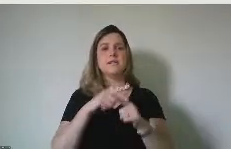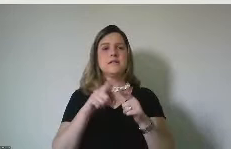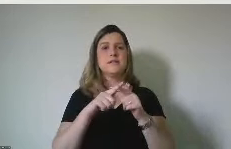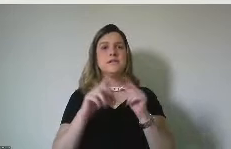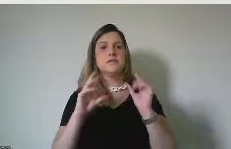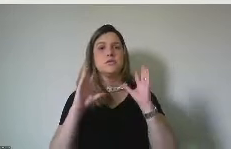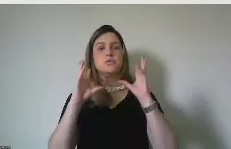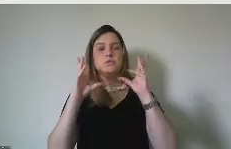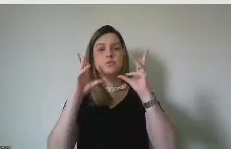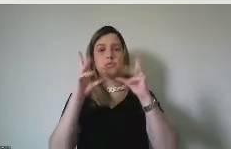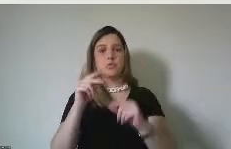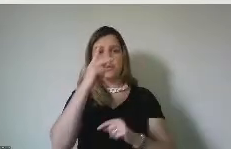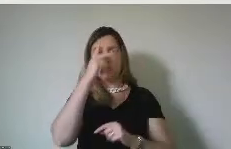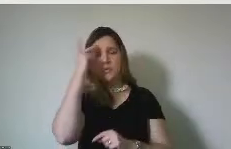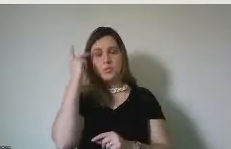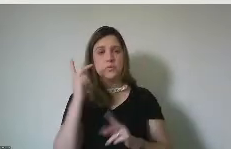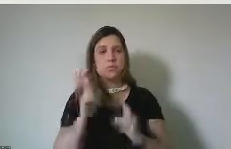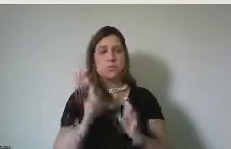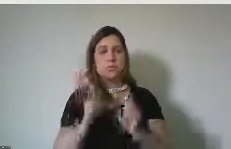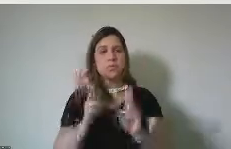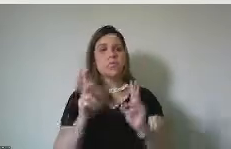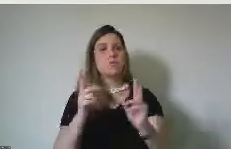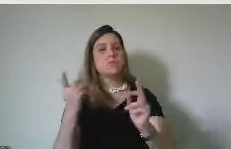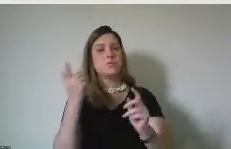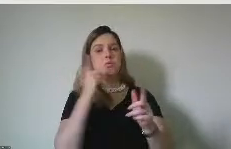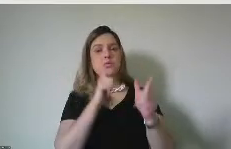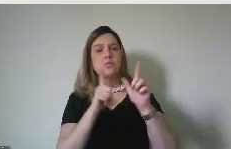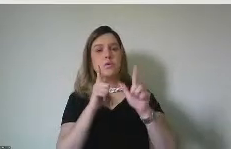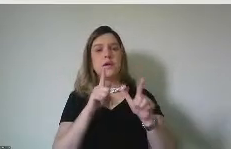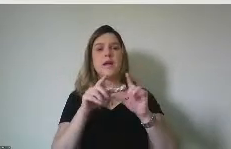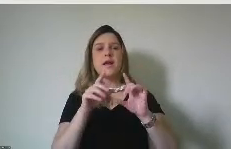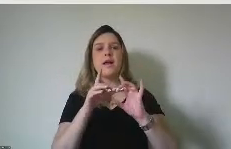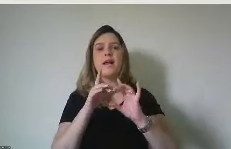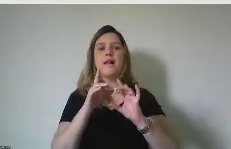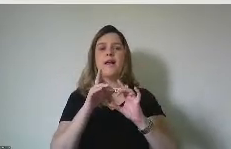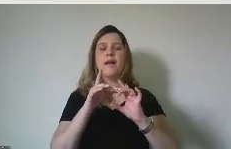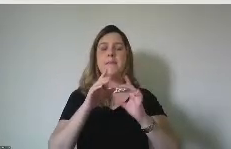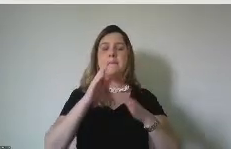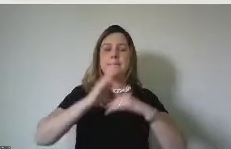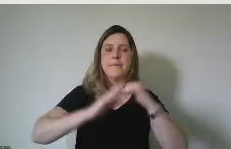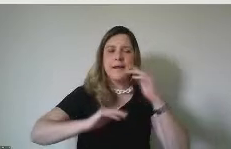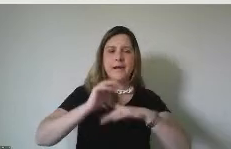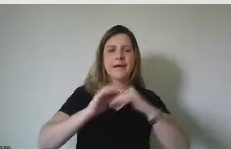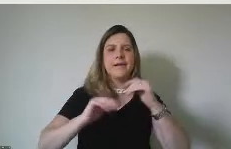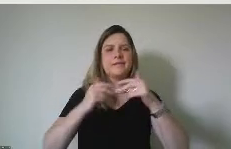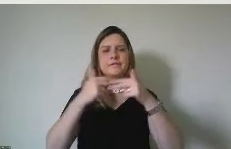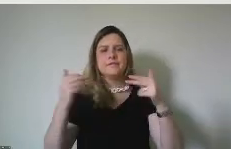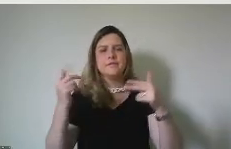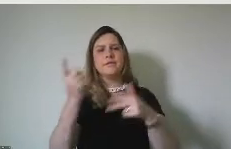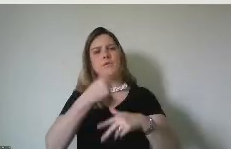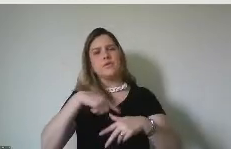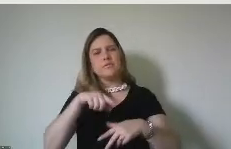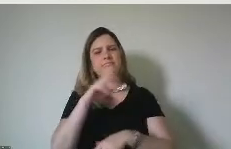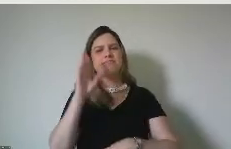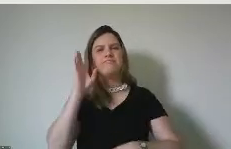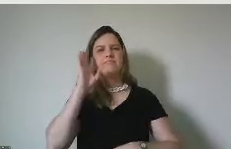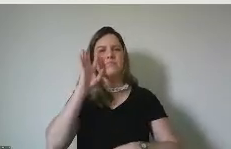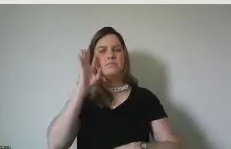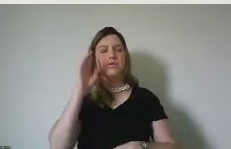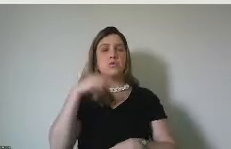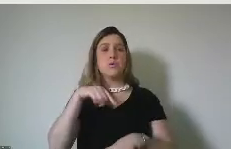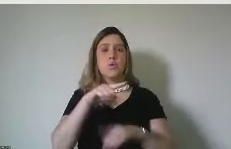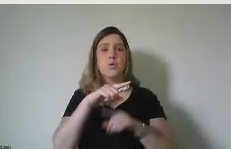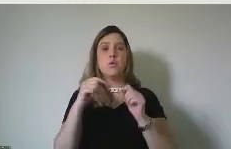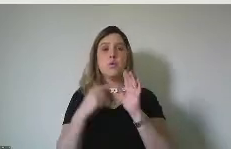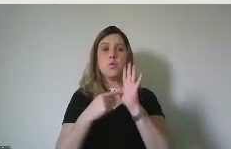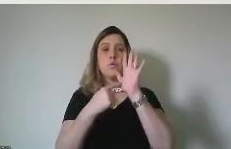atuam em nossos ativos e ele consolida as políticas e práticas junto aos todas as normas legais e todas os parâmetros e normas